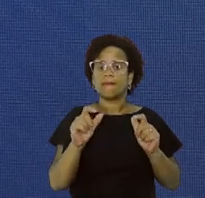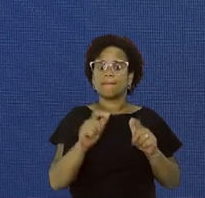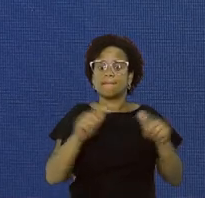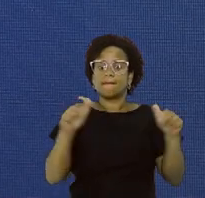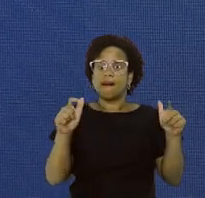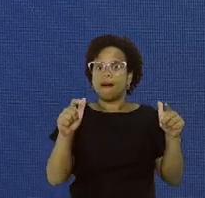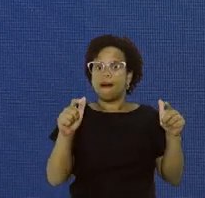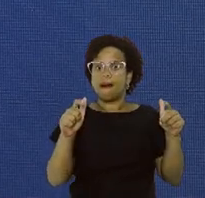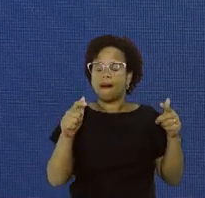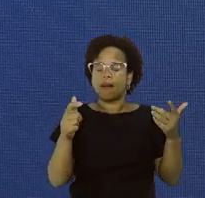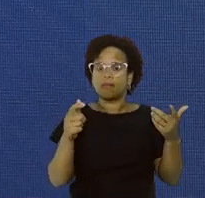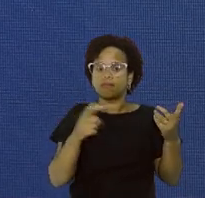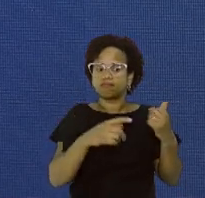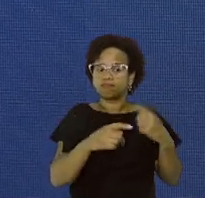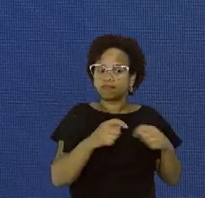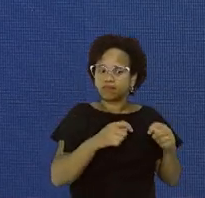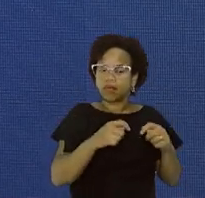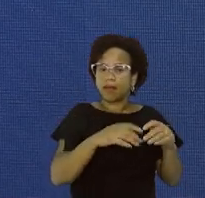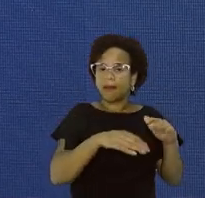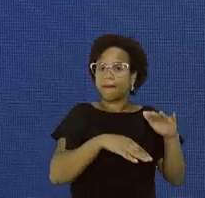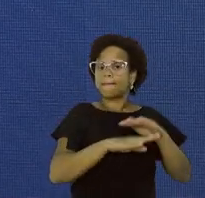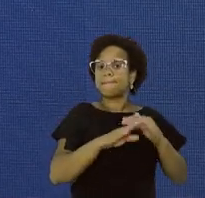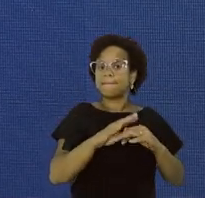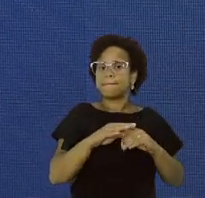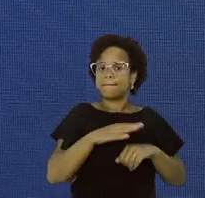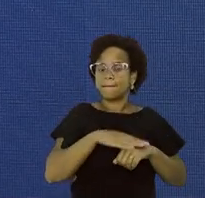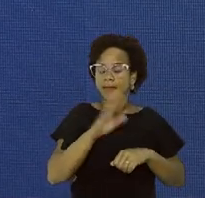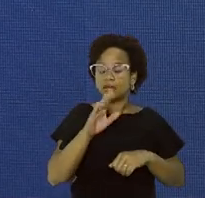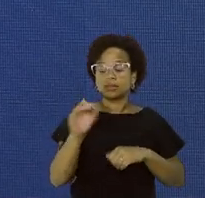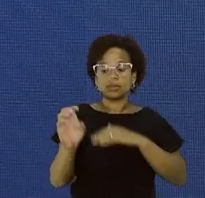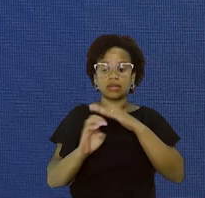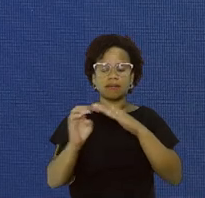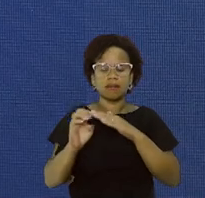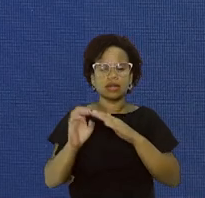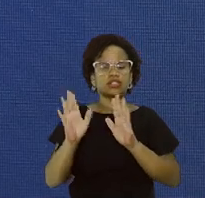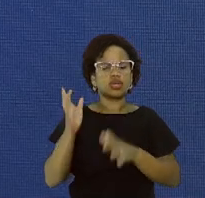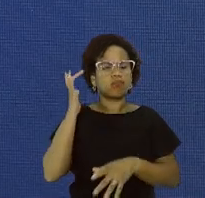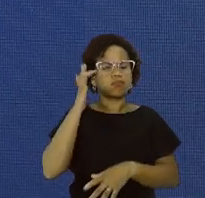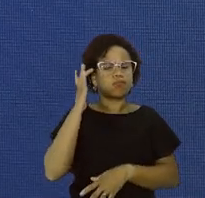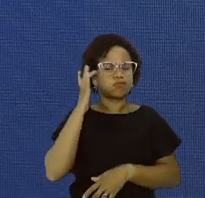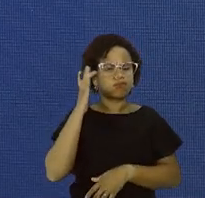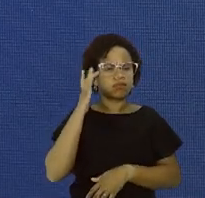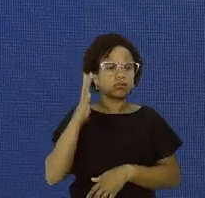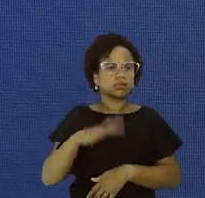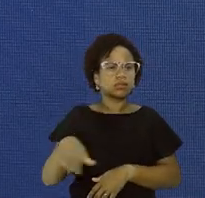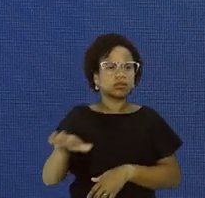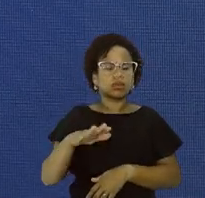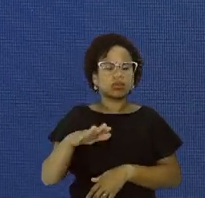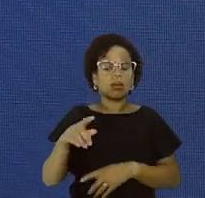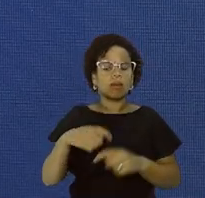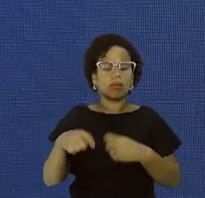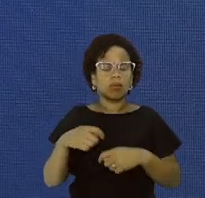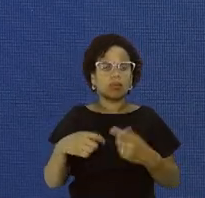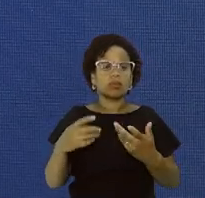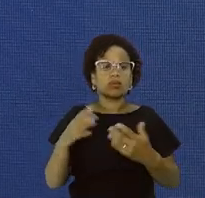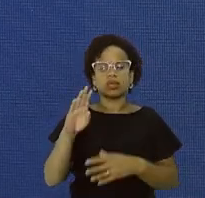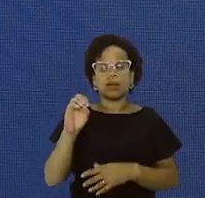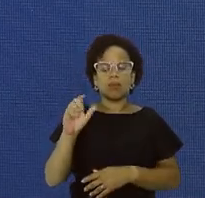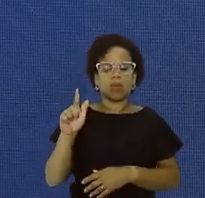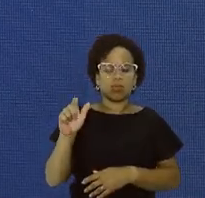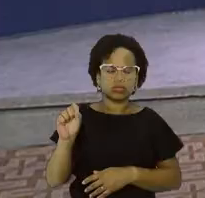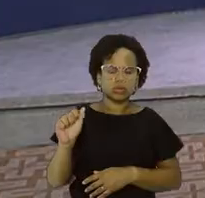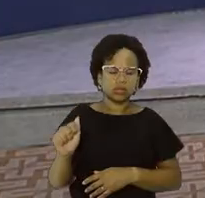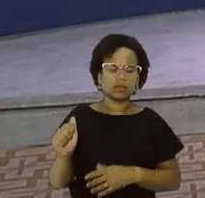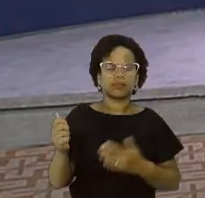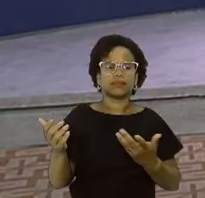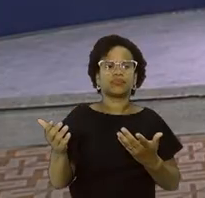que captura essa disrupção do que muitas vezes a empresa já estão mais maduras no setor público no fica falando de na Bolsa ou que